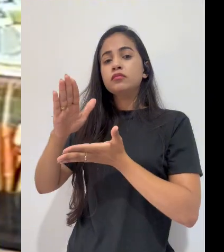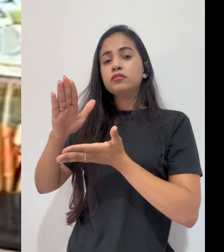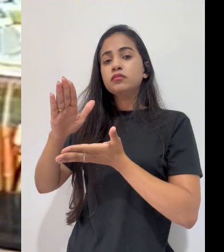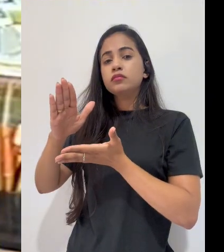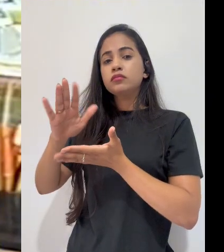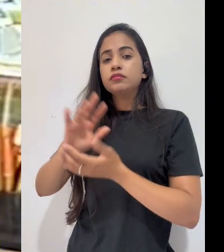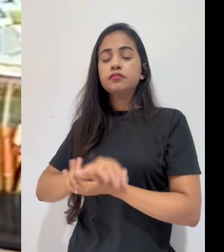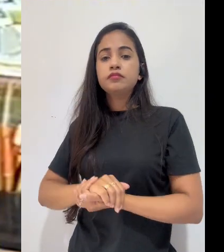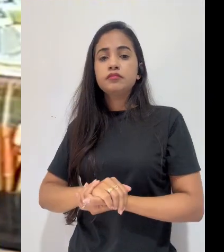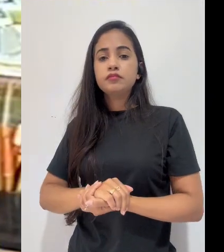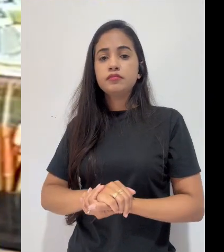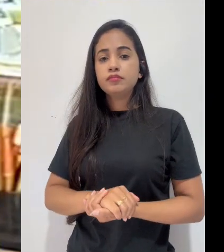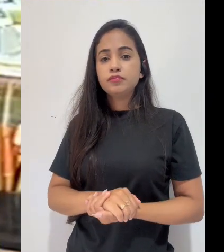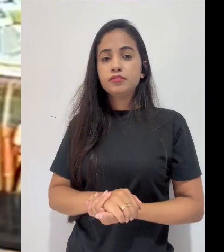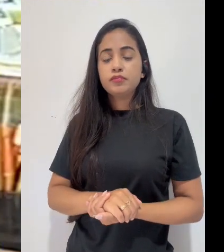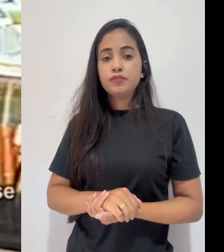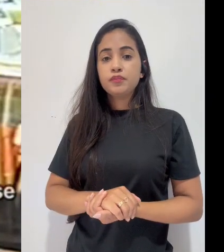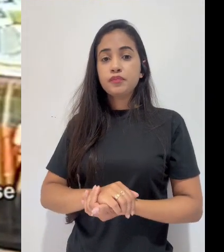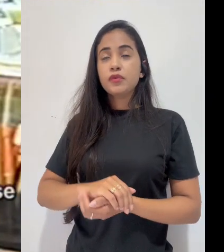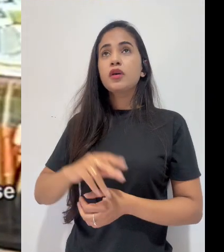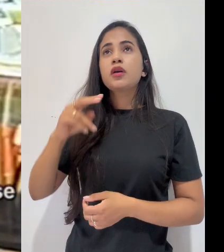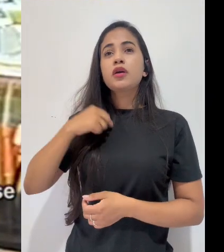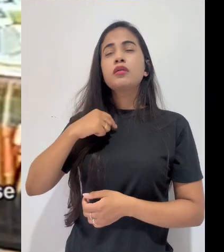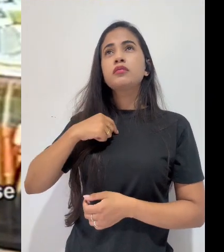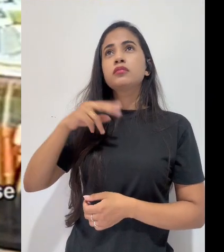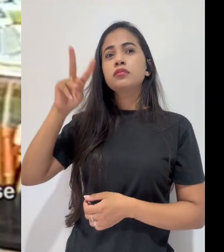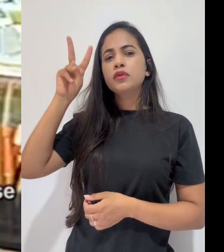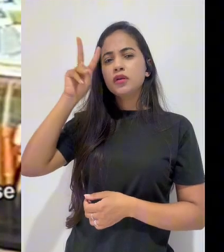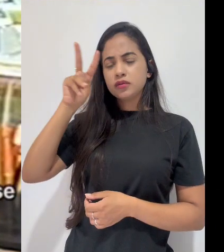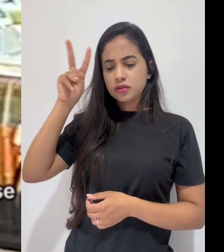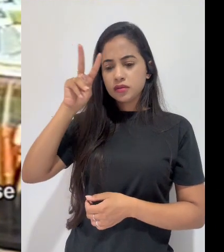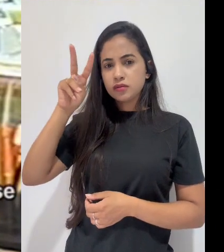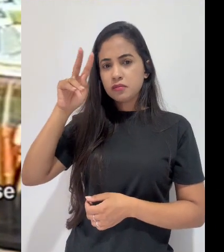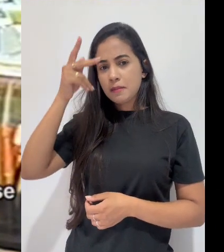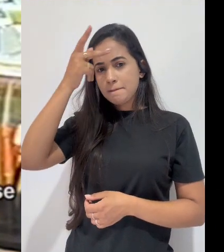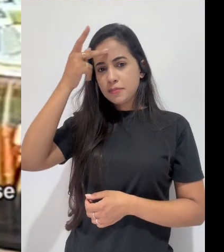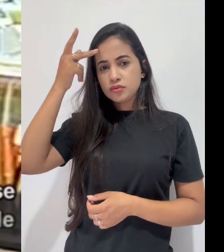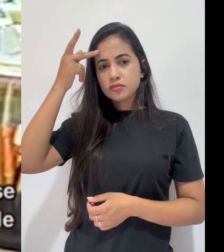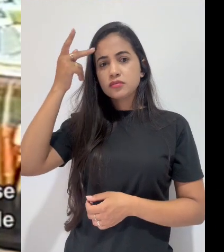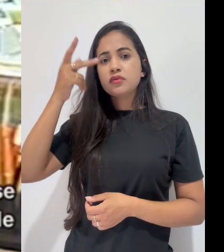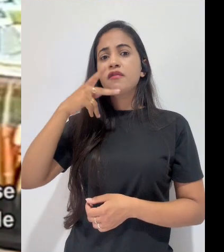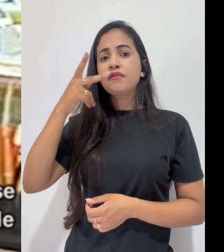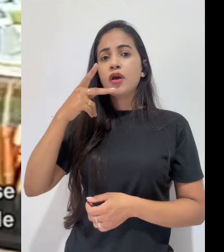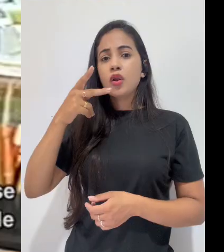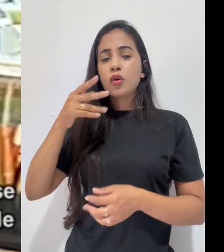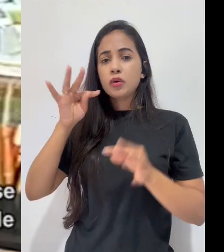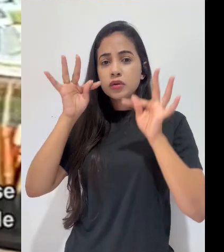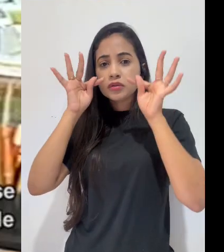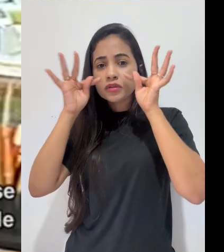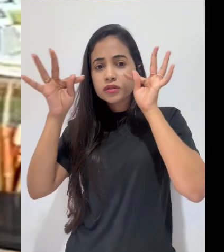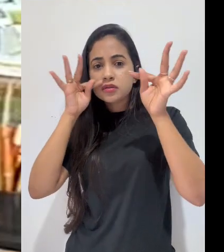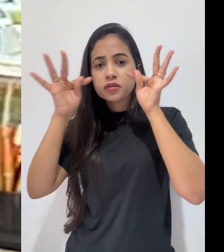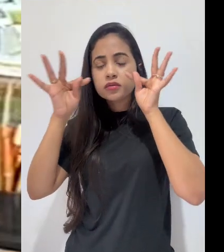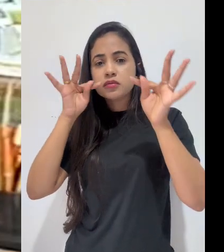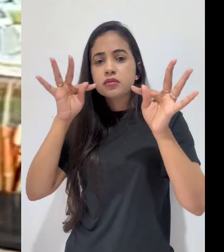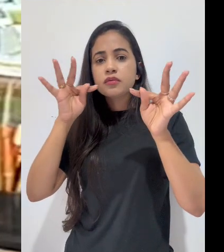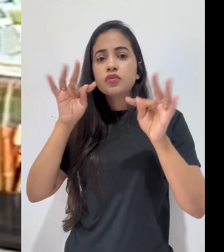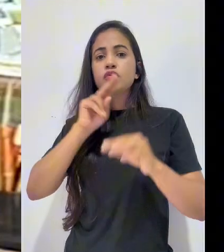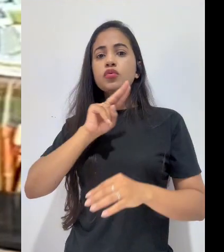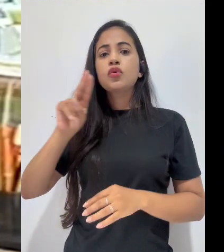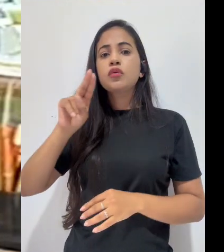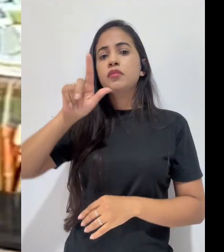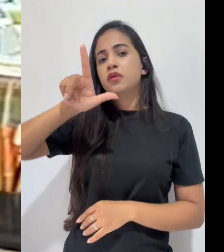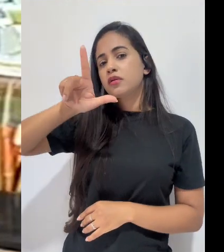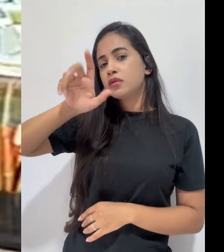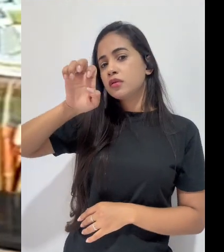em relação ao Vicente, uma verdade. O nome que eu me lembro de uma pessoa que se comprometeu, inclusive, a prestar depoimento em favor do Vicente,